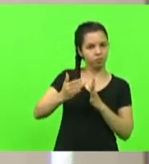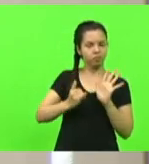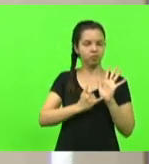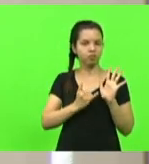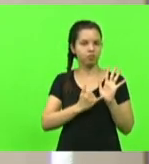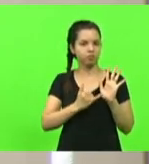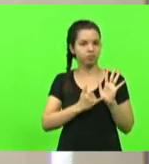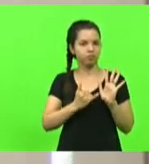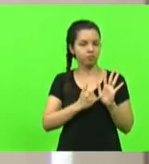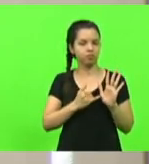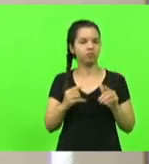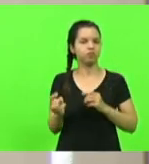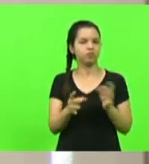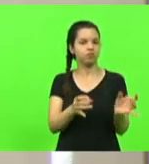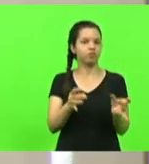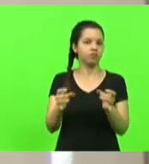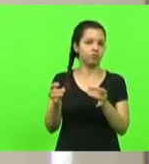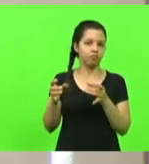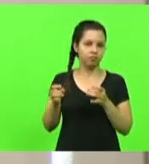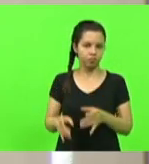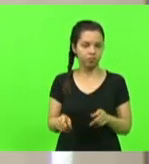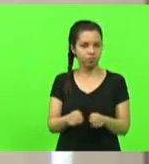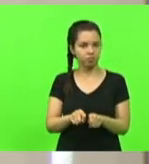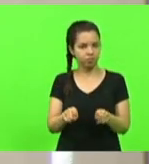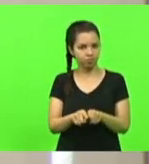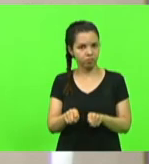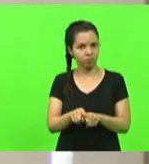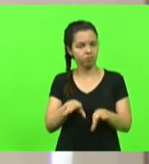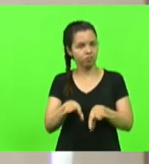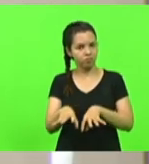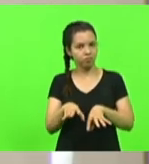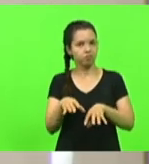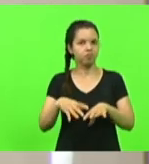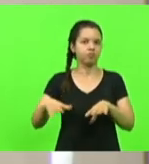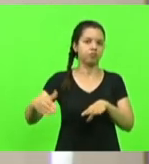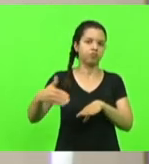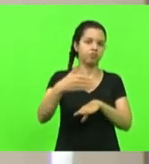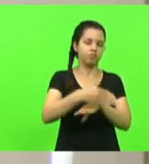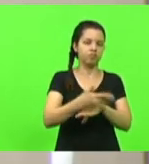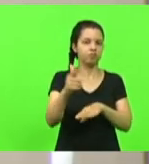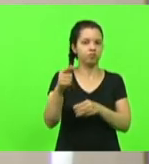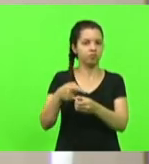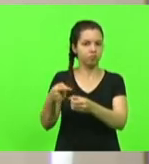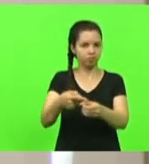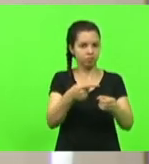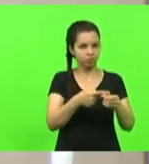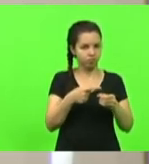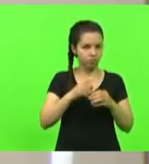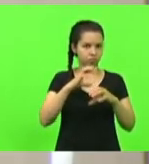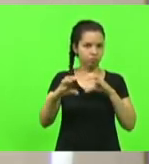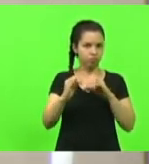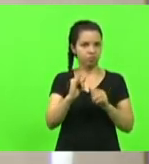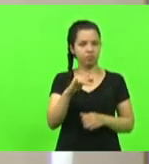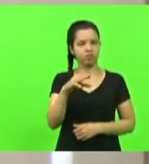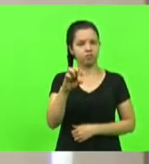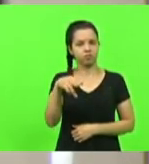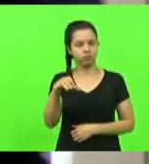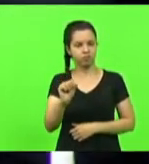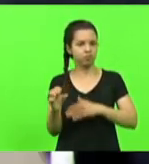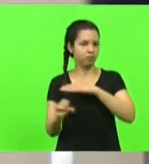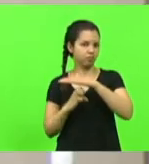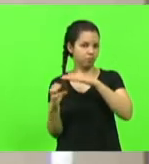circulação de mercadorias e sob a prestação de serviço de transporte interestadual, intermunicipal e de comunicação ICMS às empresas que